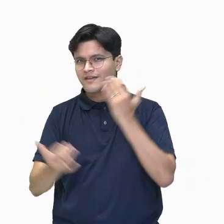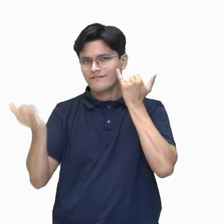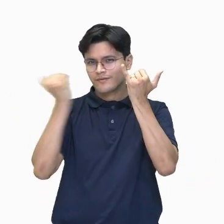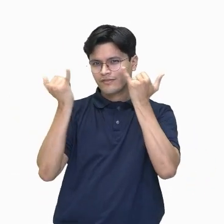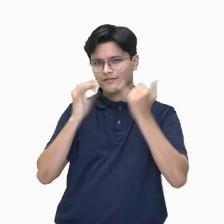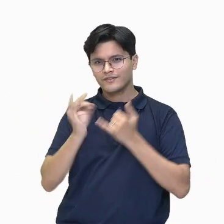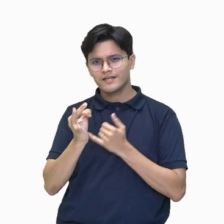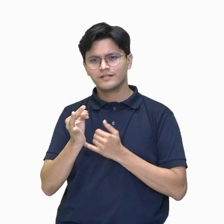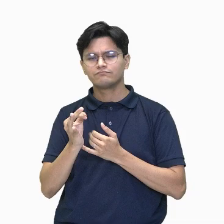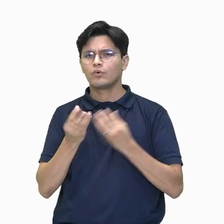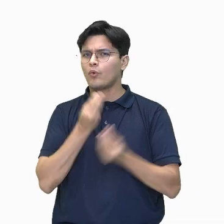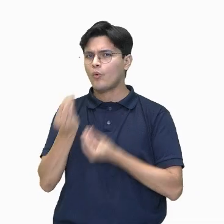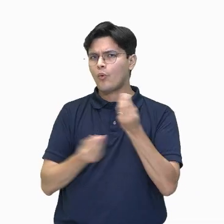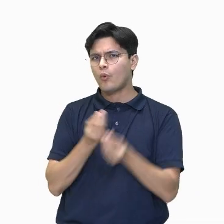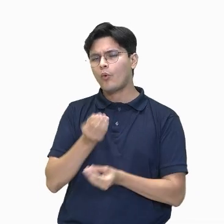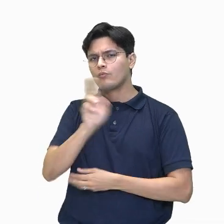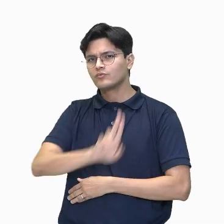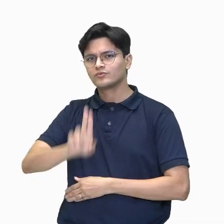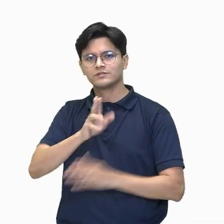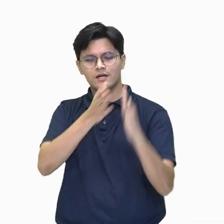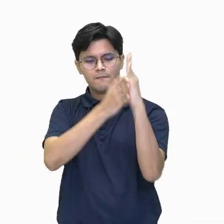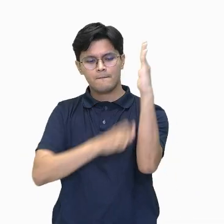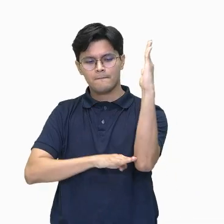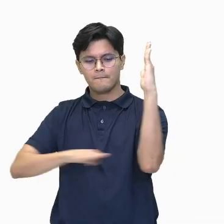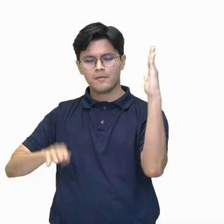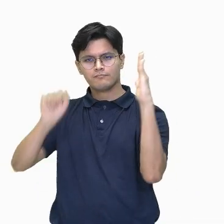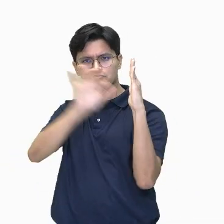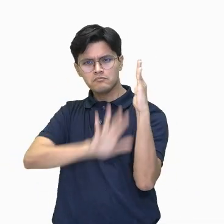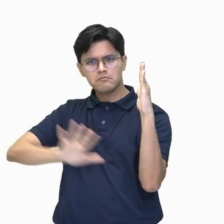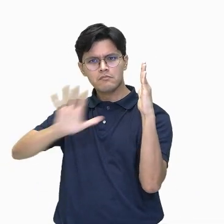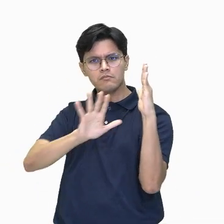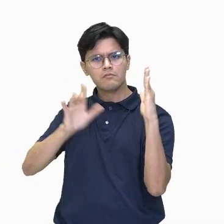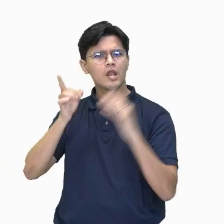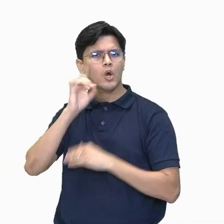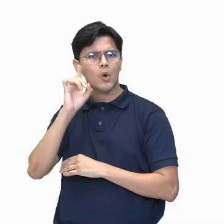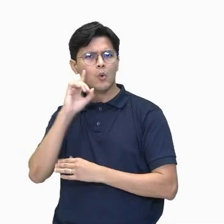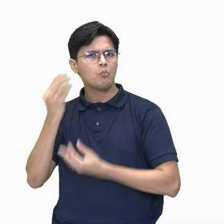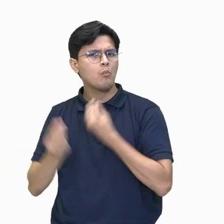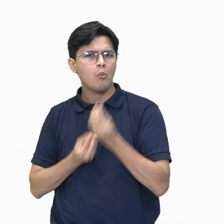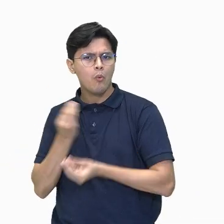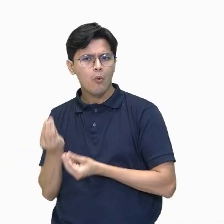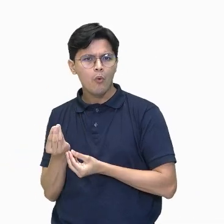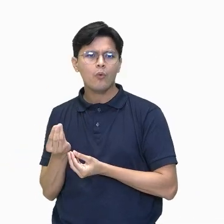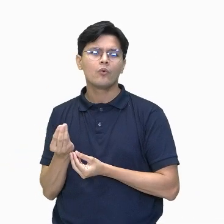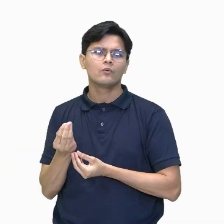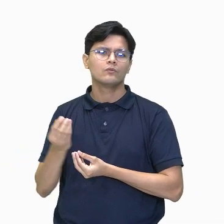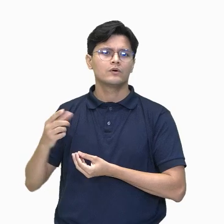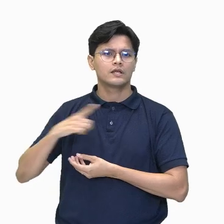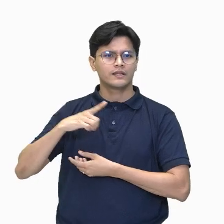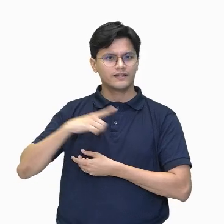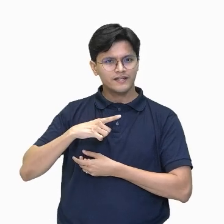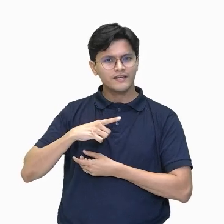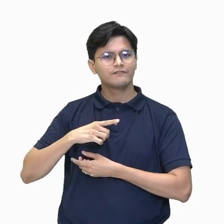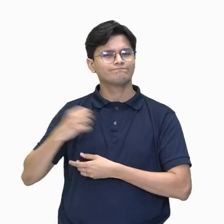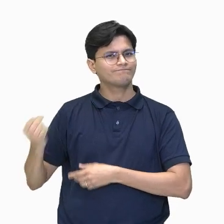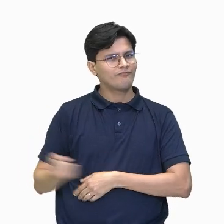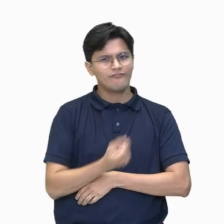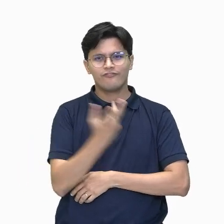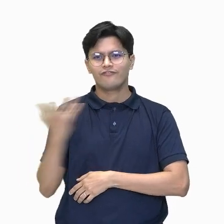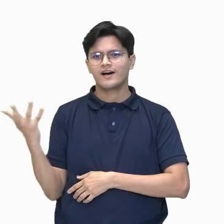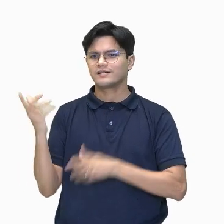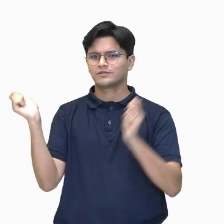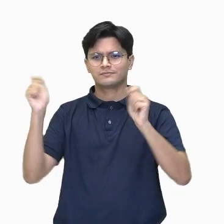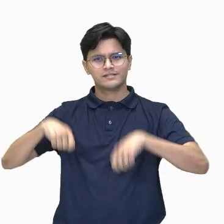é usado? Pois é, para que eu estou estudando isso? As aplicações do plano cartesiano são vastas, são imensas e vão muito além do teu livro